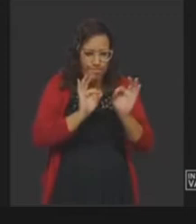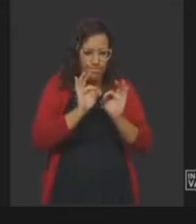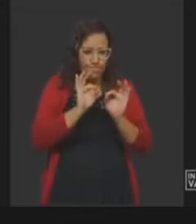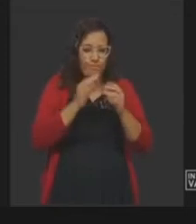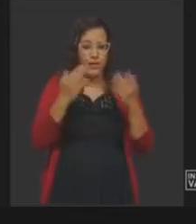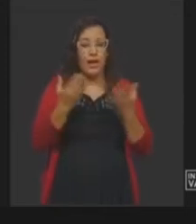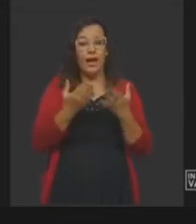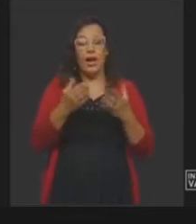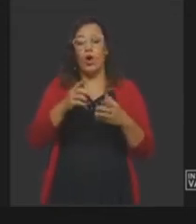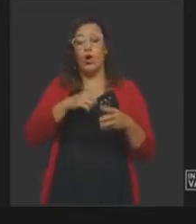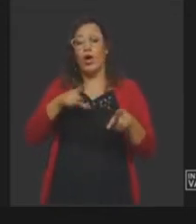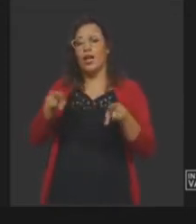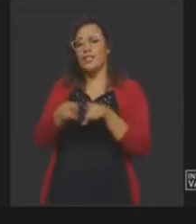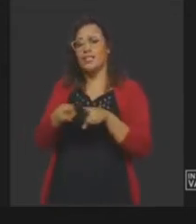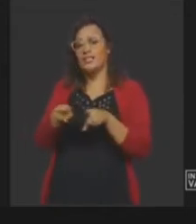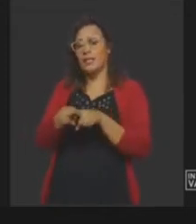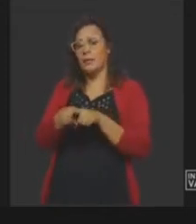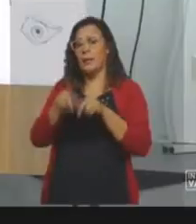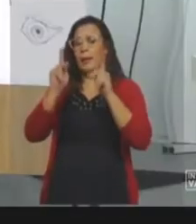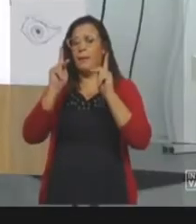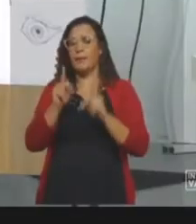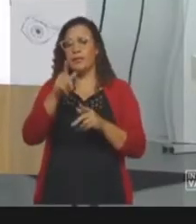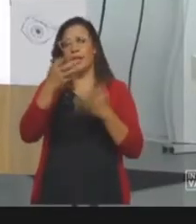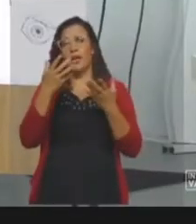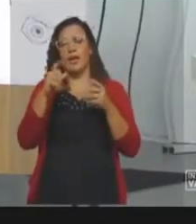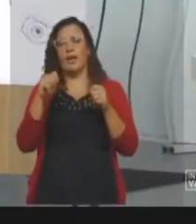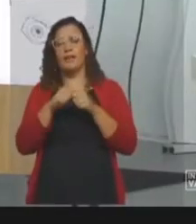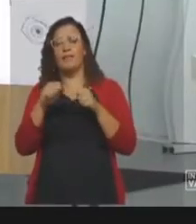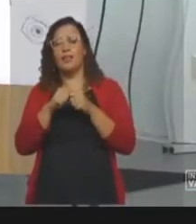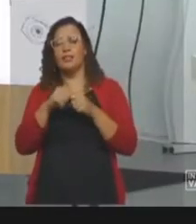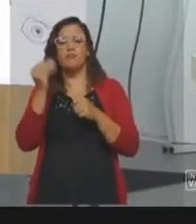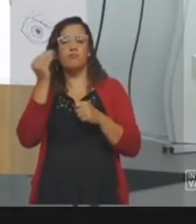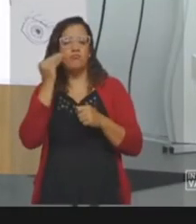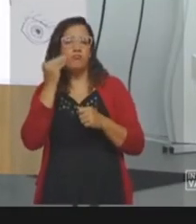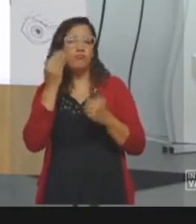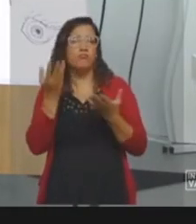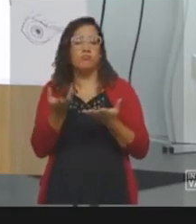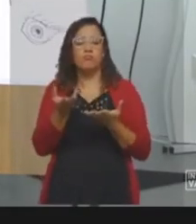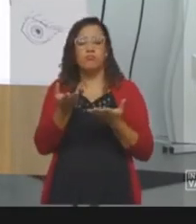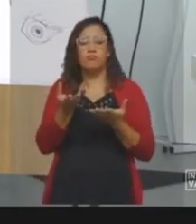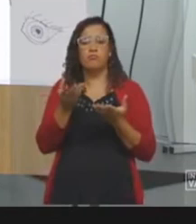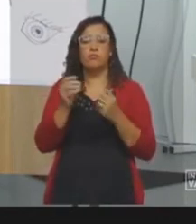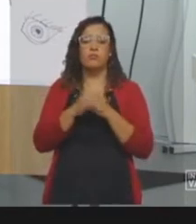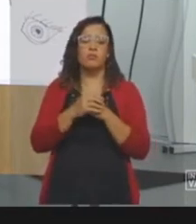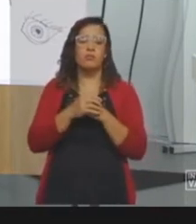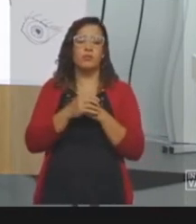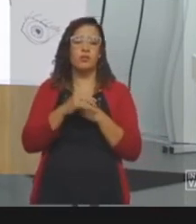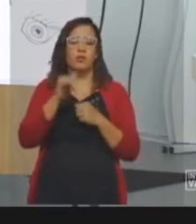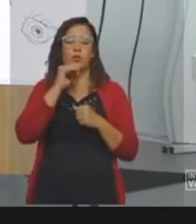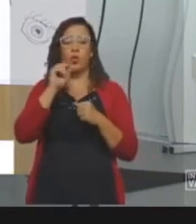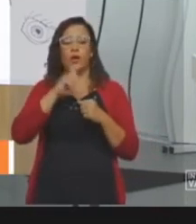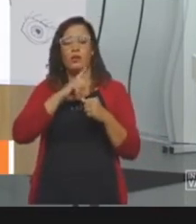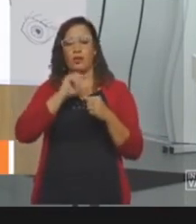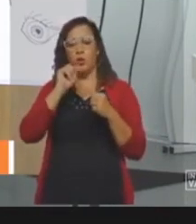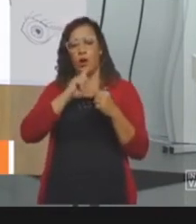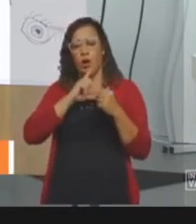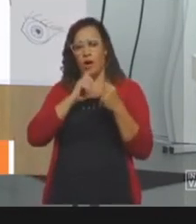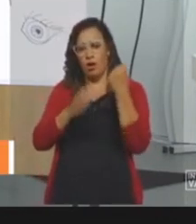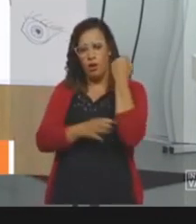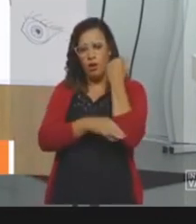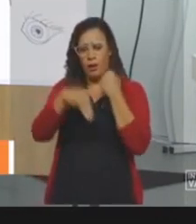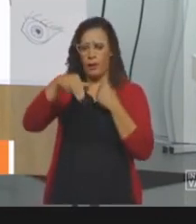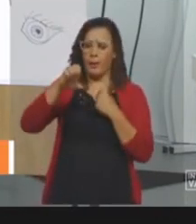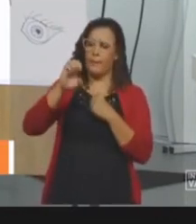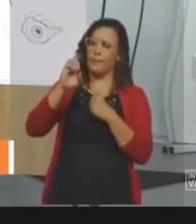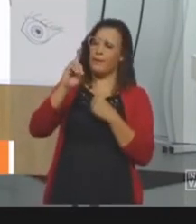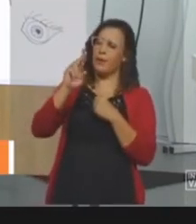exemplo, à medula óssea da pessoa. Você quer fazer essa terapia aqui, ela é uma terapia de medula óssea. Agora você